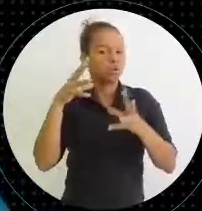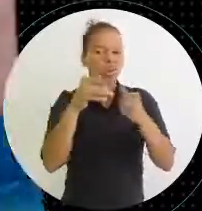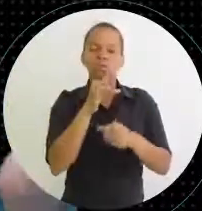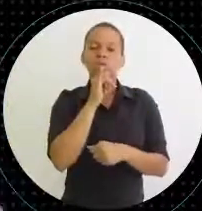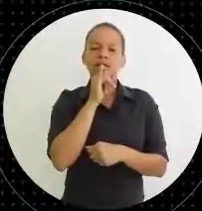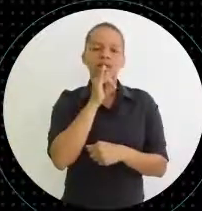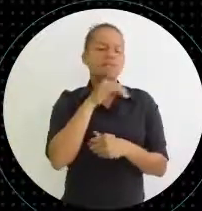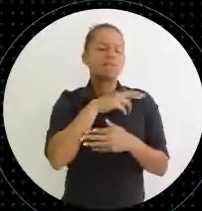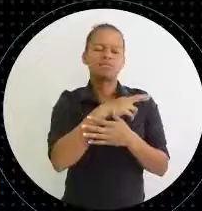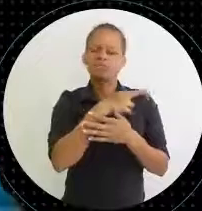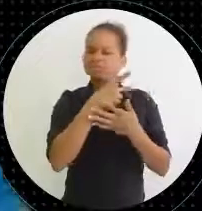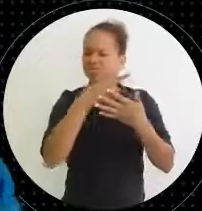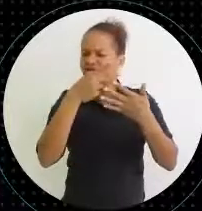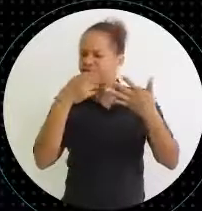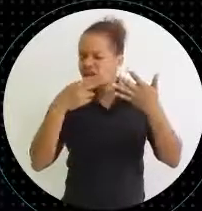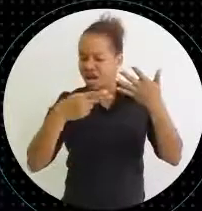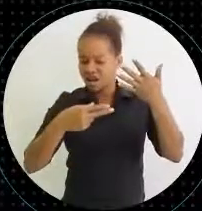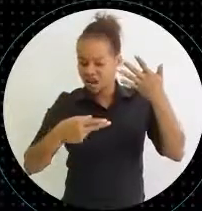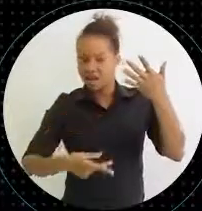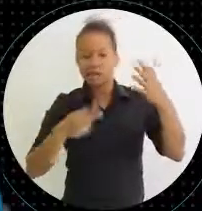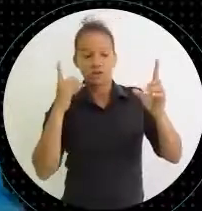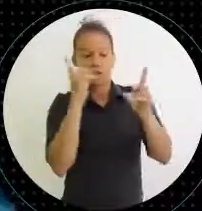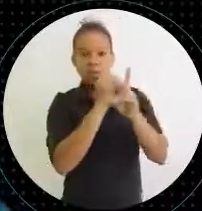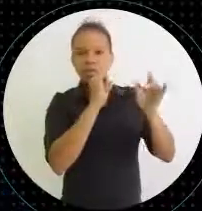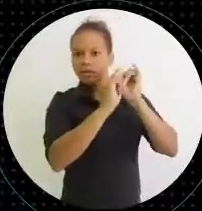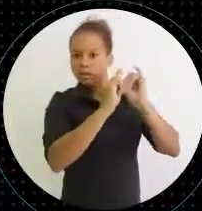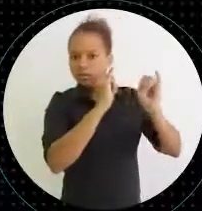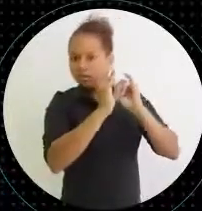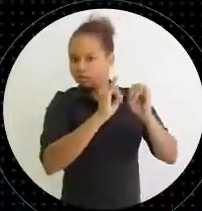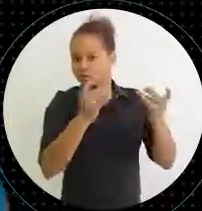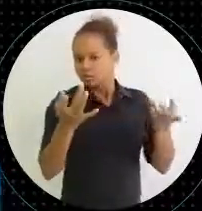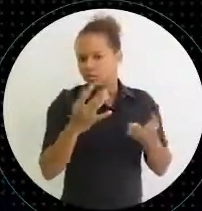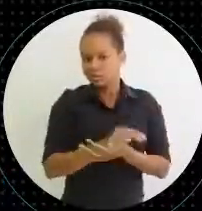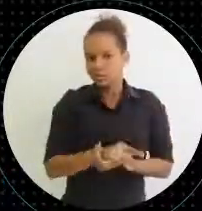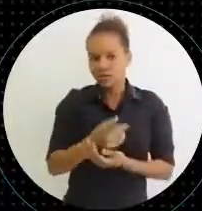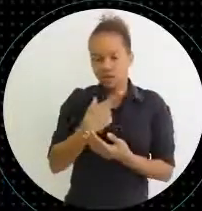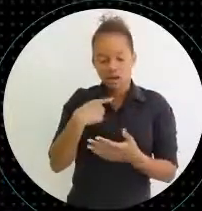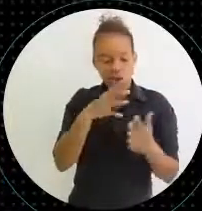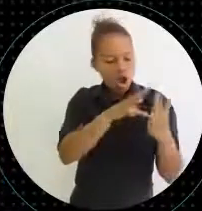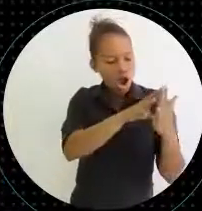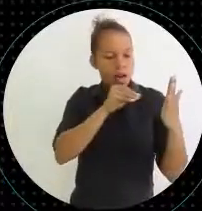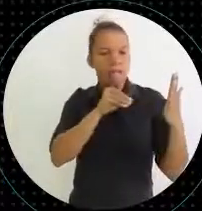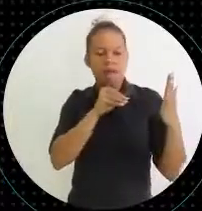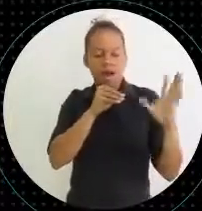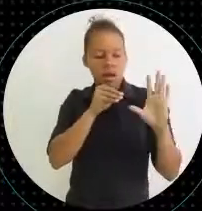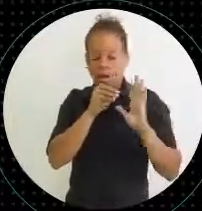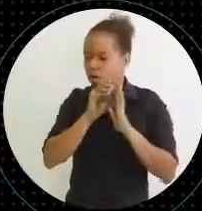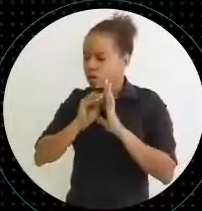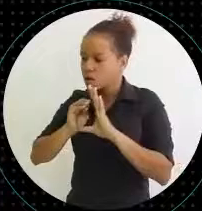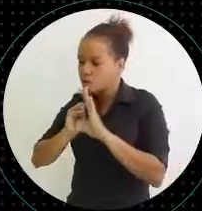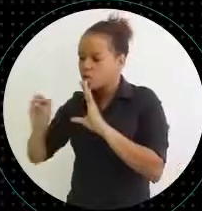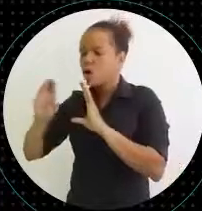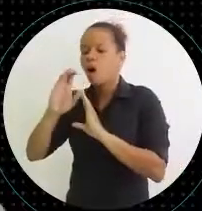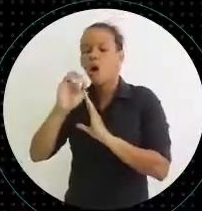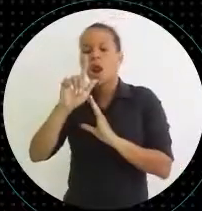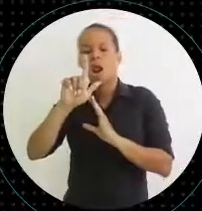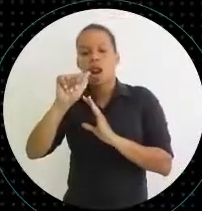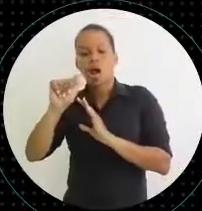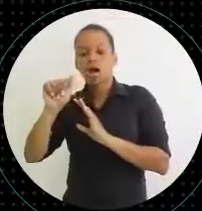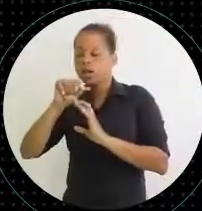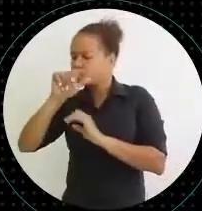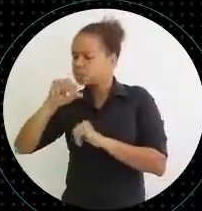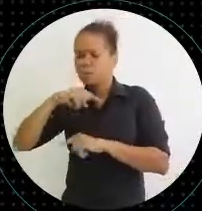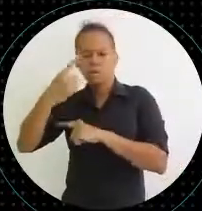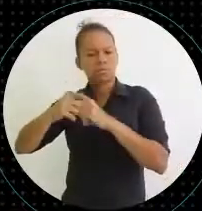exemplos e outros mais que você encontrar na internet, o lance é esse mesmo, é você copiar, colar e você altera. Não dá